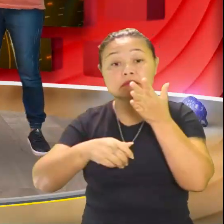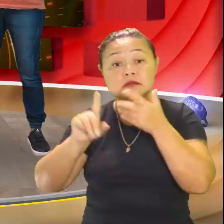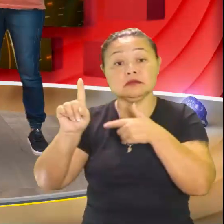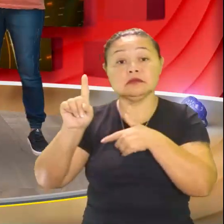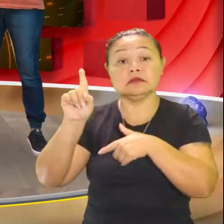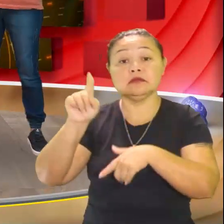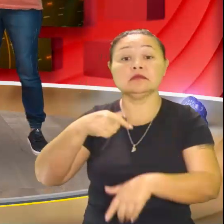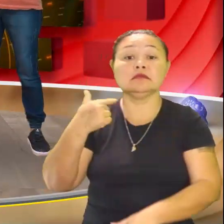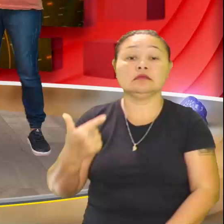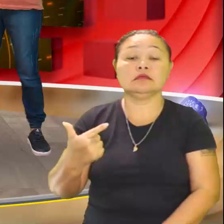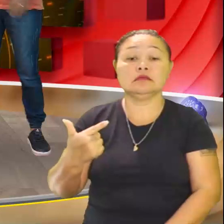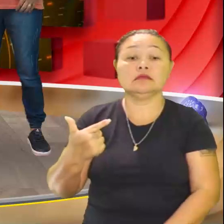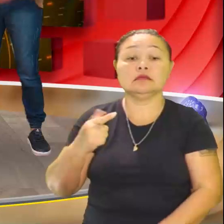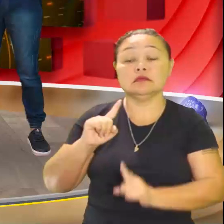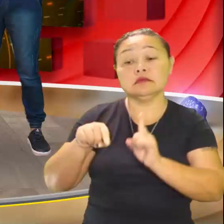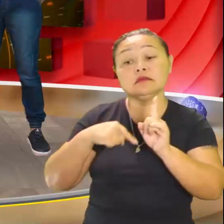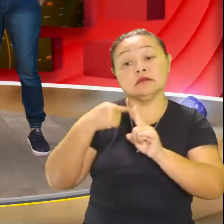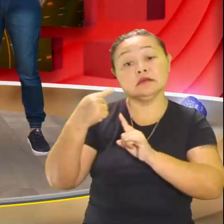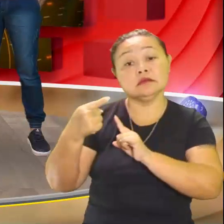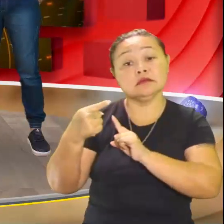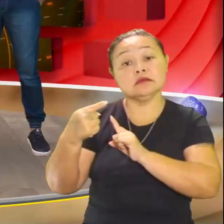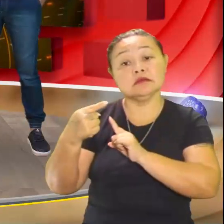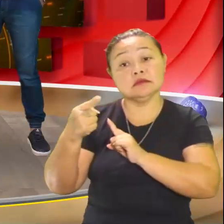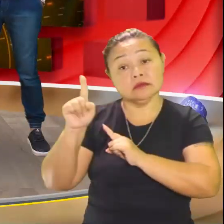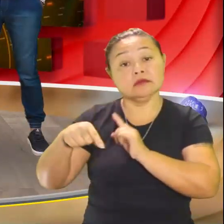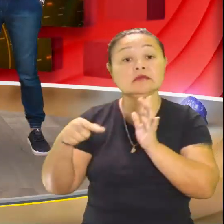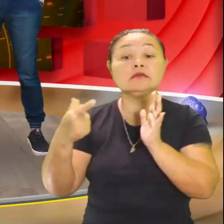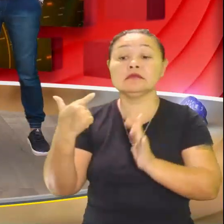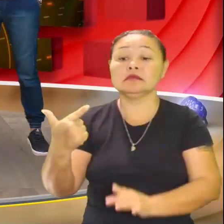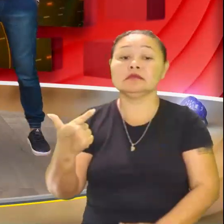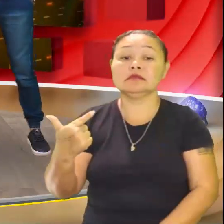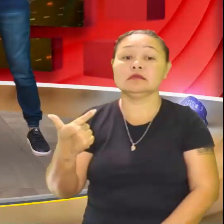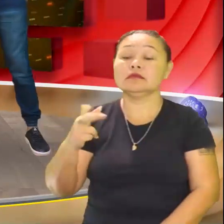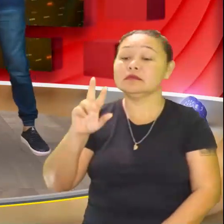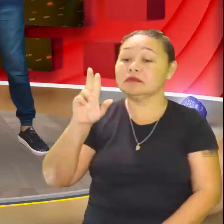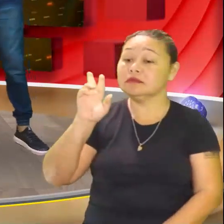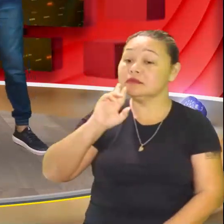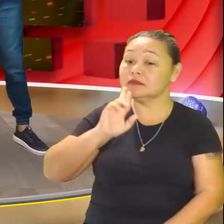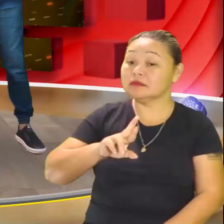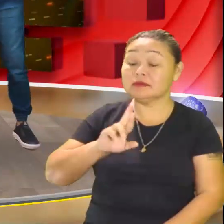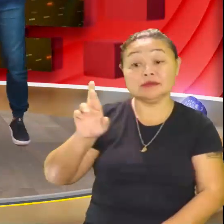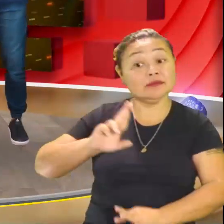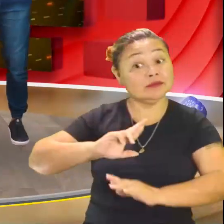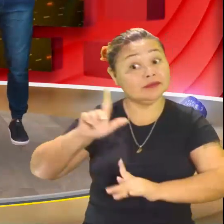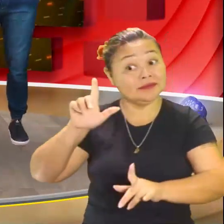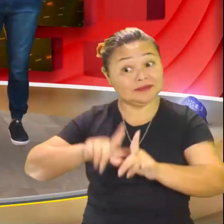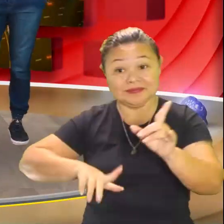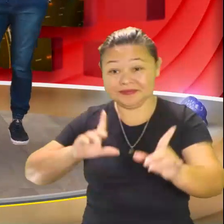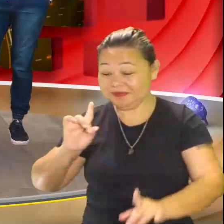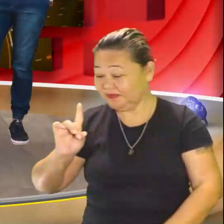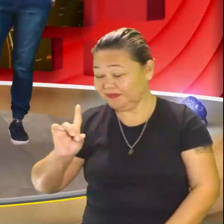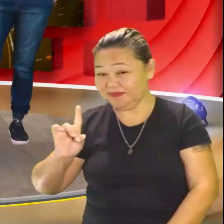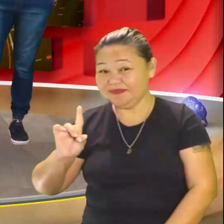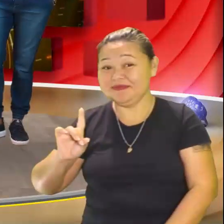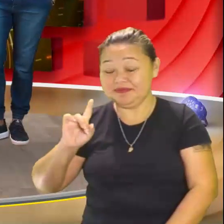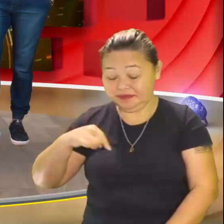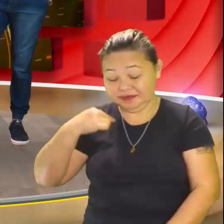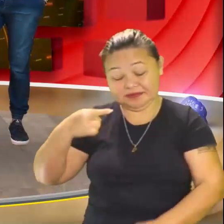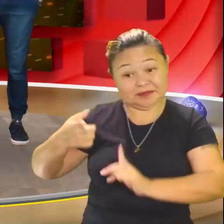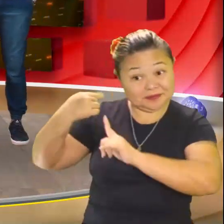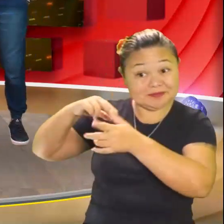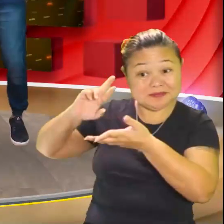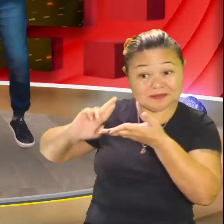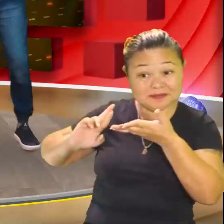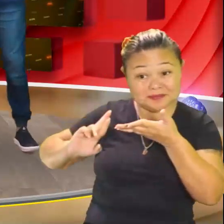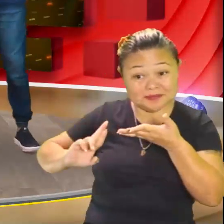para pagar, fica devendo? 2. 2. E o módulo de 2? É 2. É 2, então a resposta correta não é a letra D, como estava dando nas